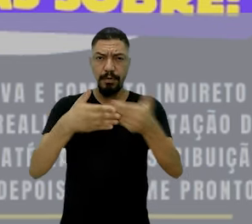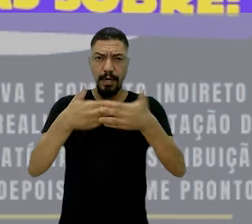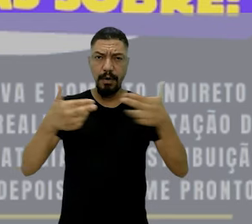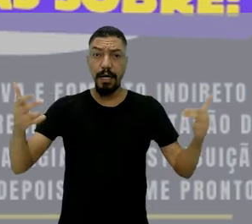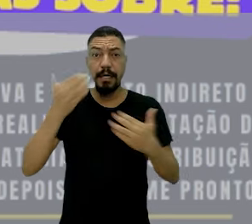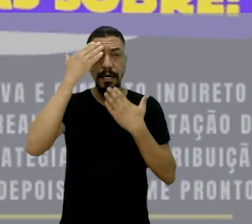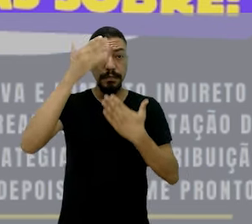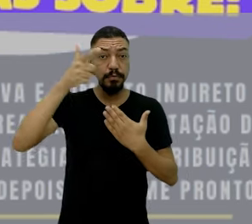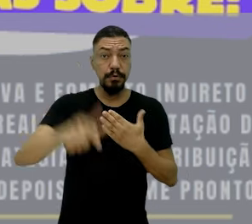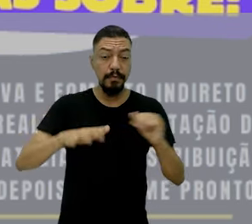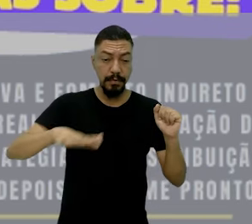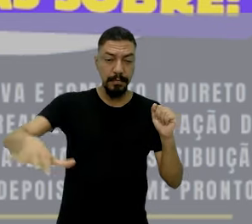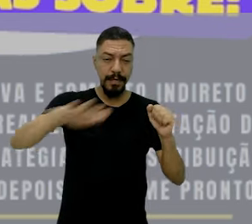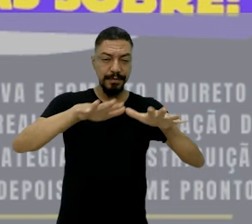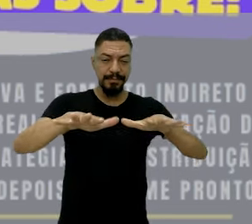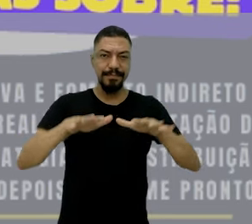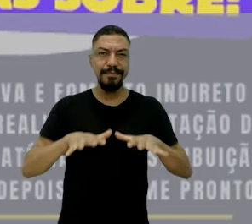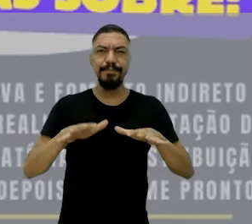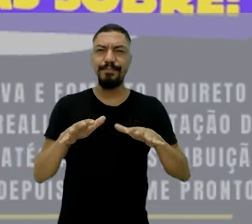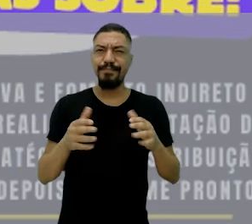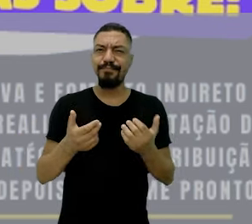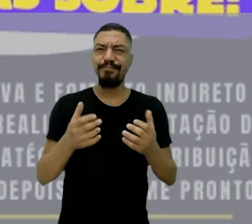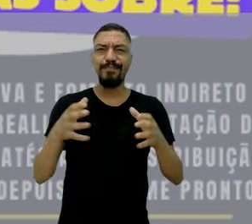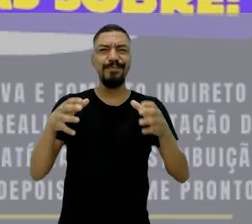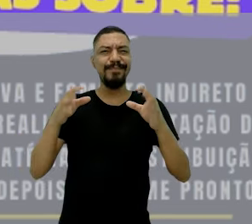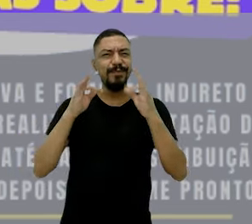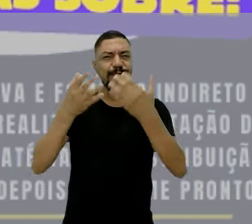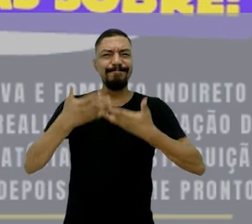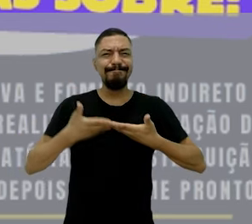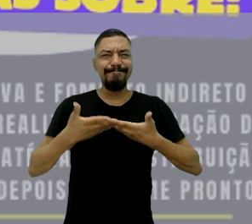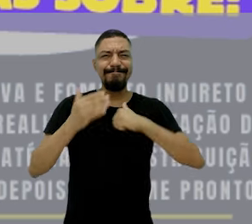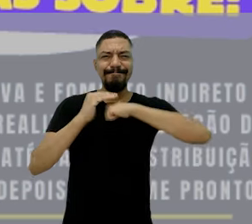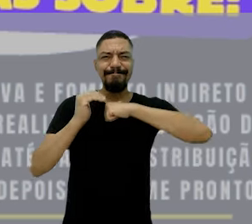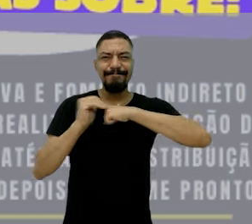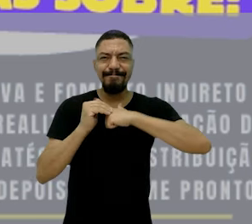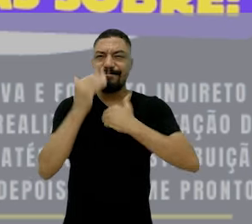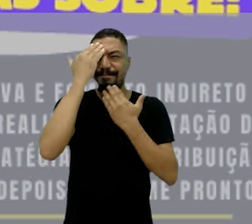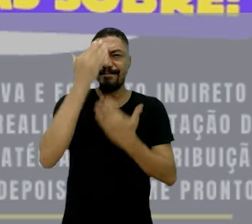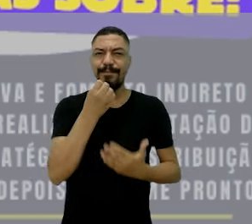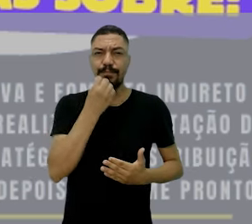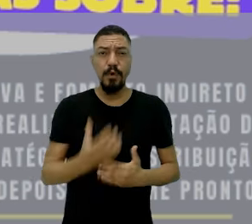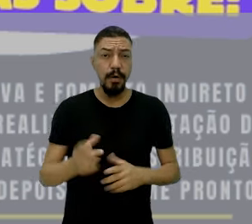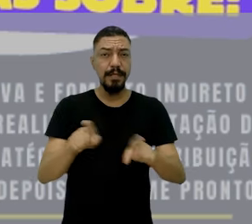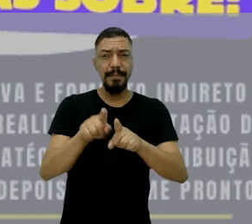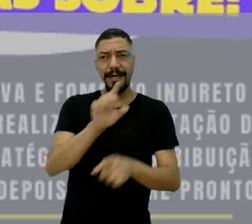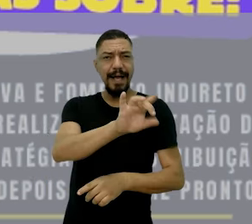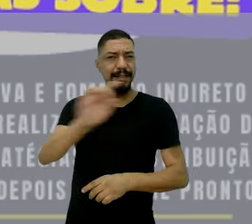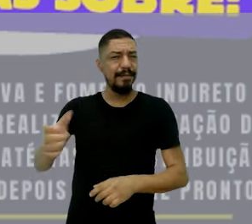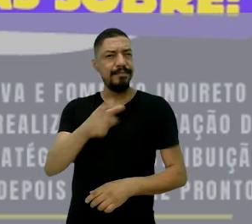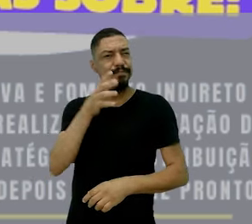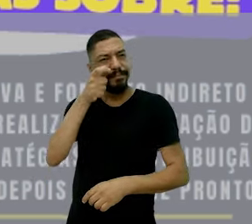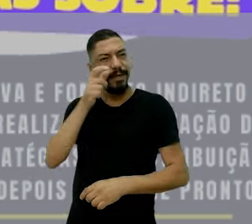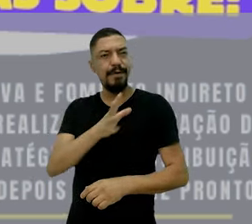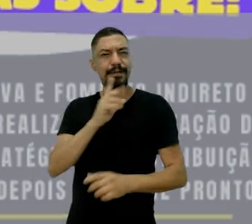ao espaço, o pessoal da EMARP aqui, que sempre me recebe super bem, a vocês, que a gente já vem se conhecendo aí há um ano, e espero